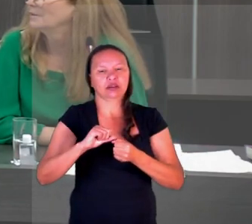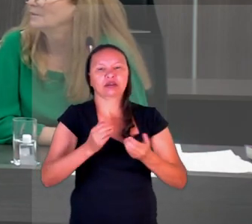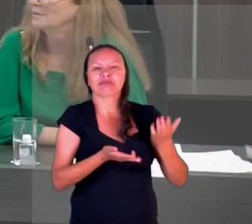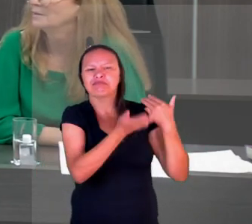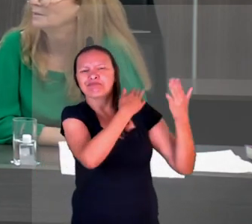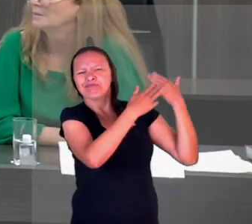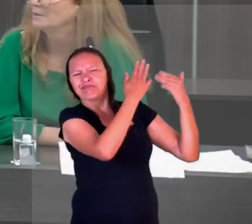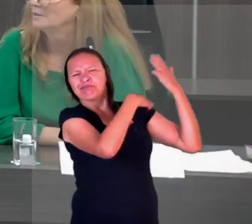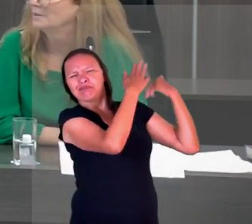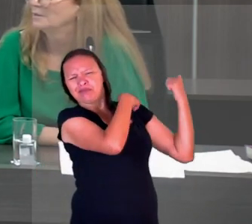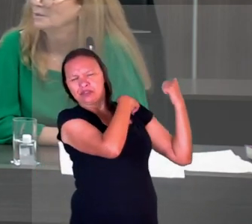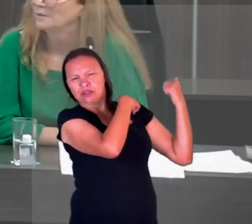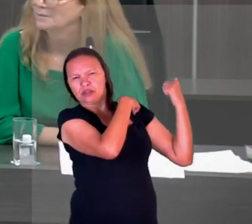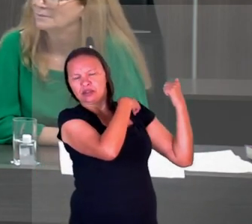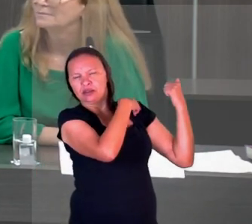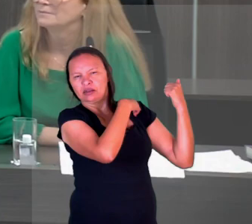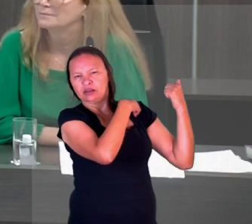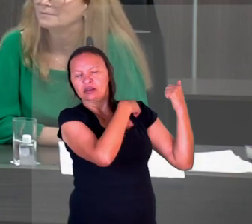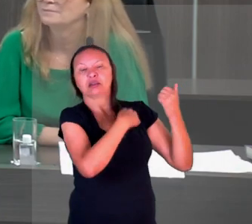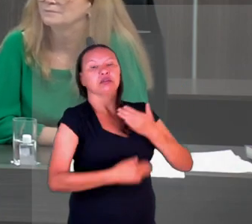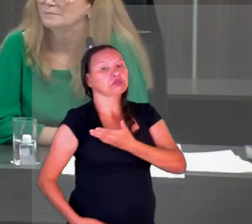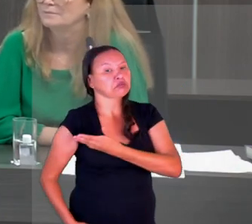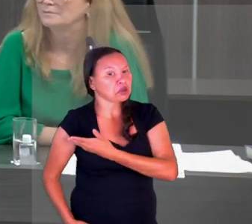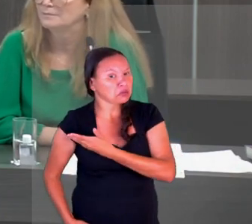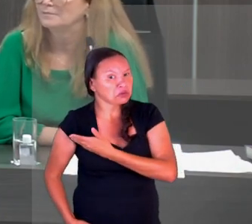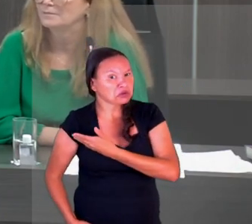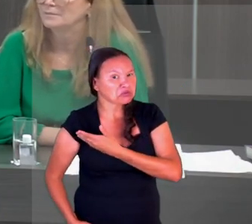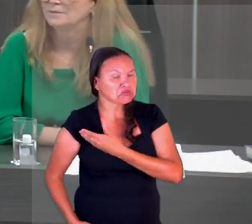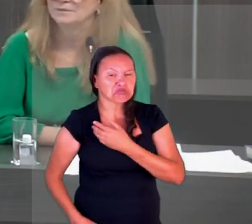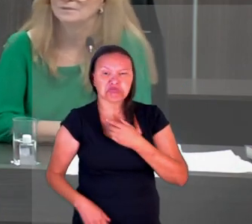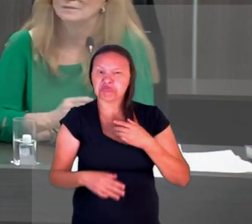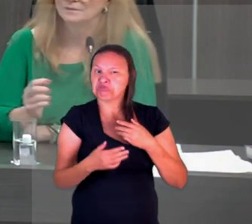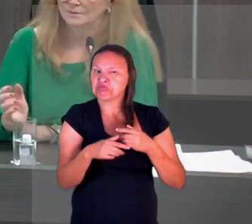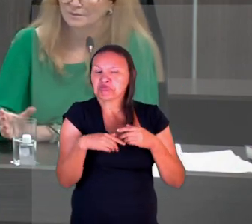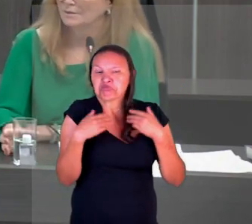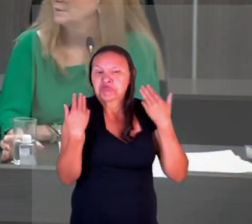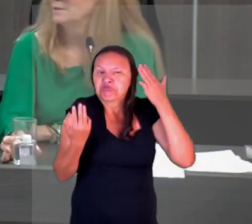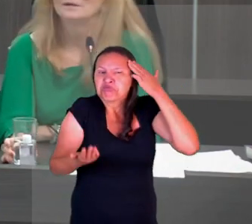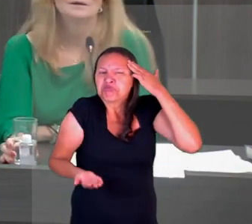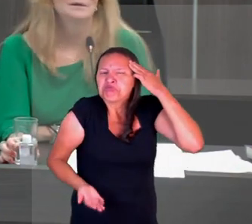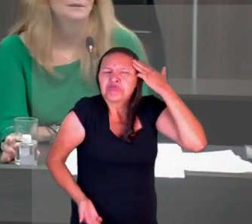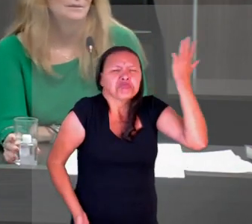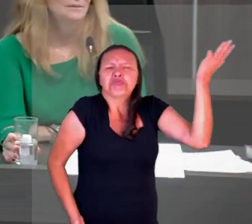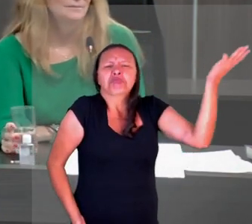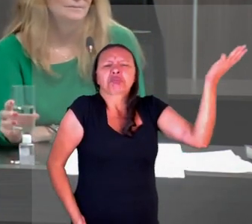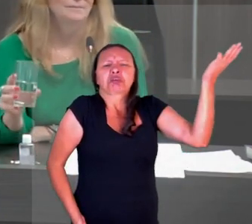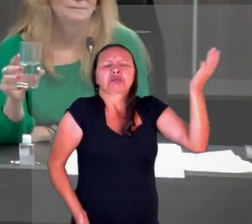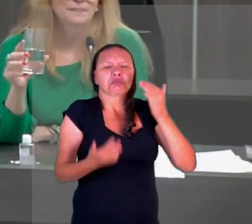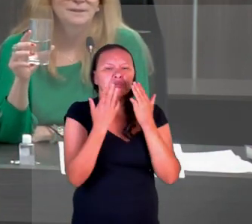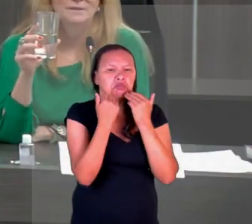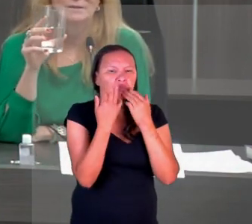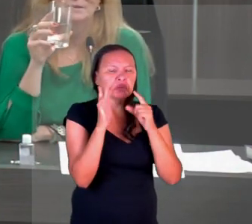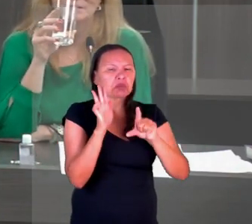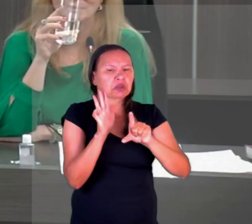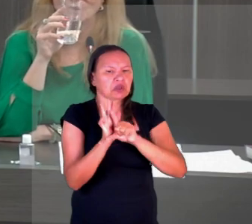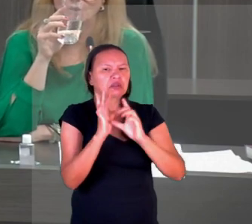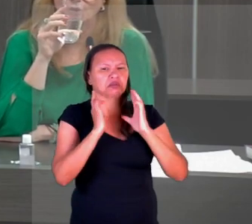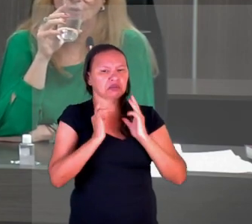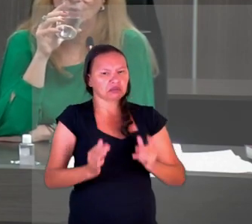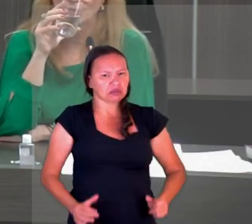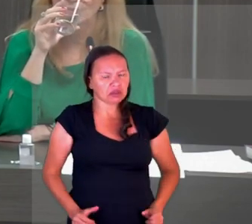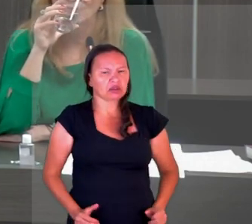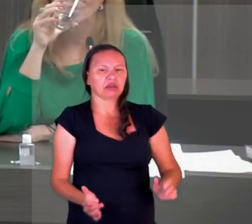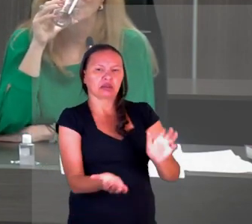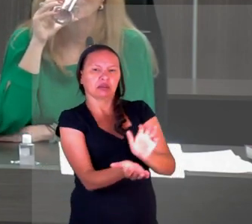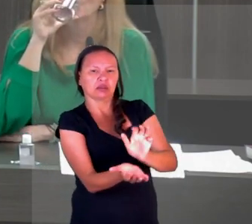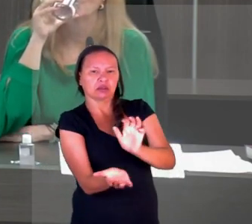nem que existe né infelizmente é uma realidade e é nosso papel né Eh enquanto grupo de trabalho e